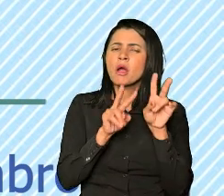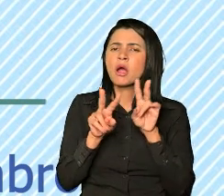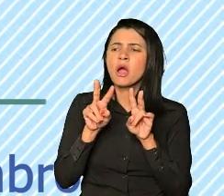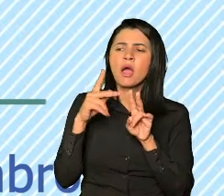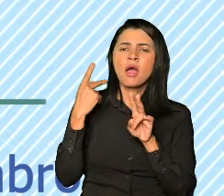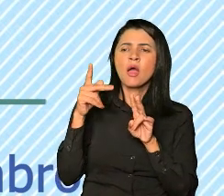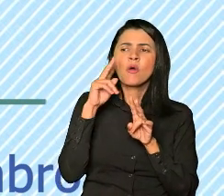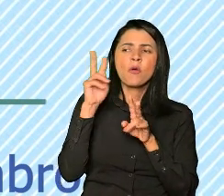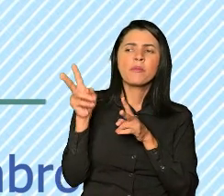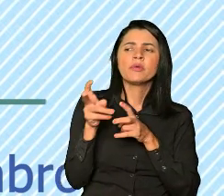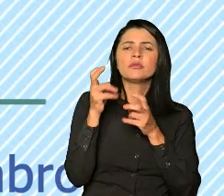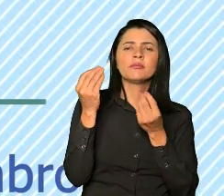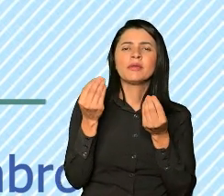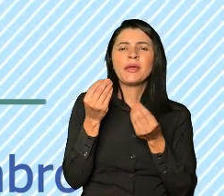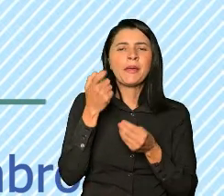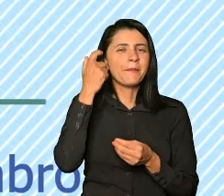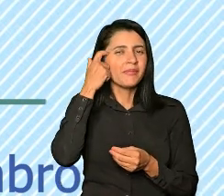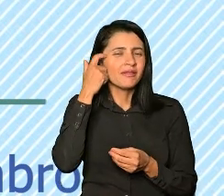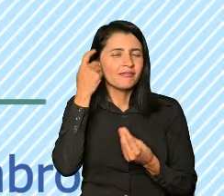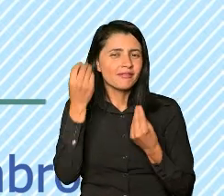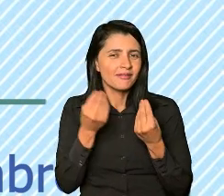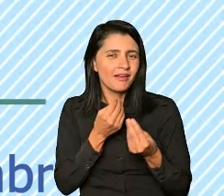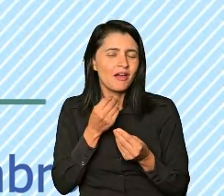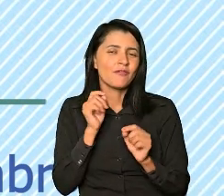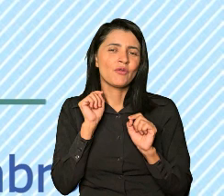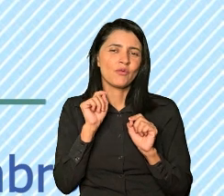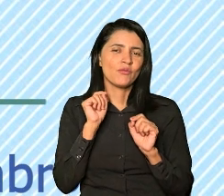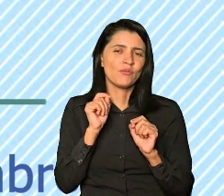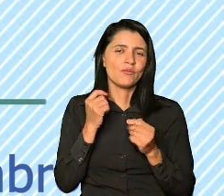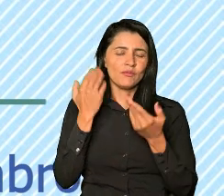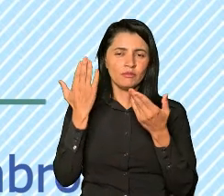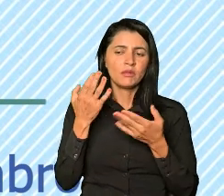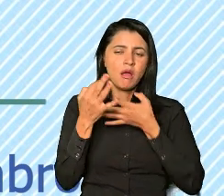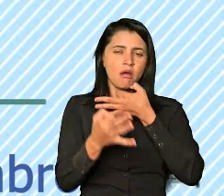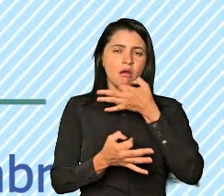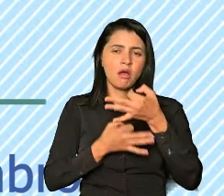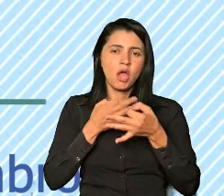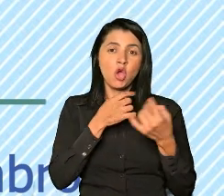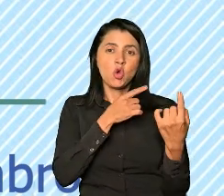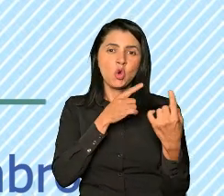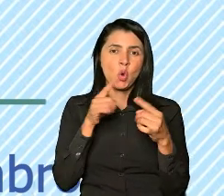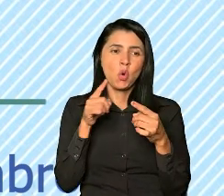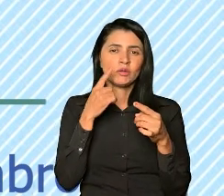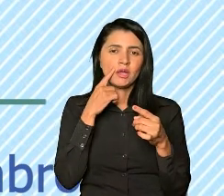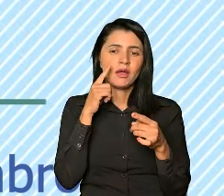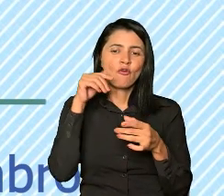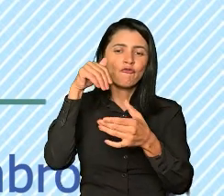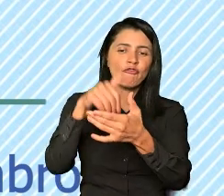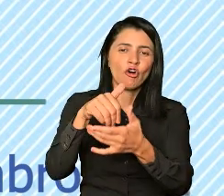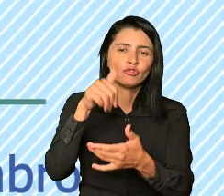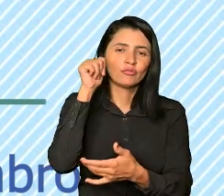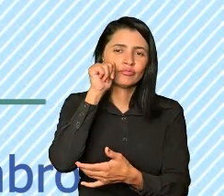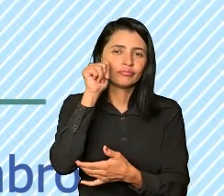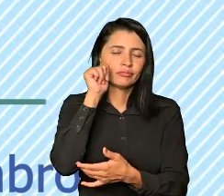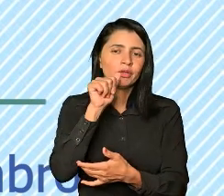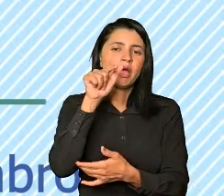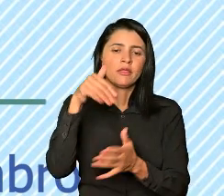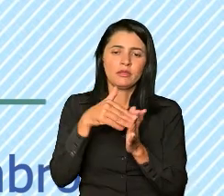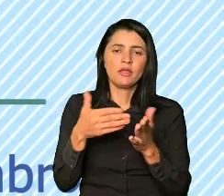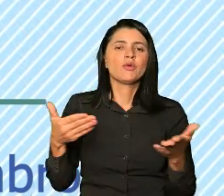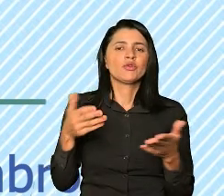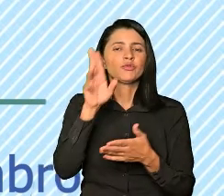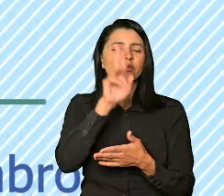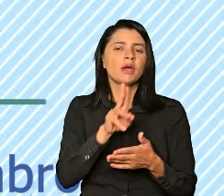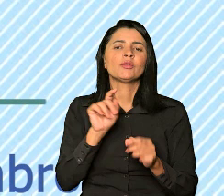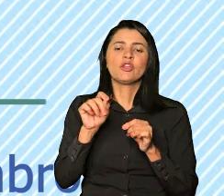tinha, porque achava-se o grande, digamos, argumento contra o voto feminino, que ainda hoje é usado, que